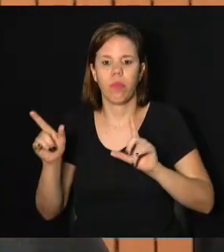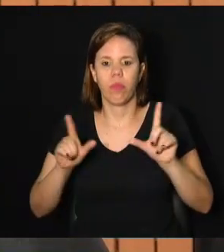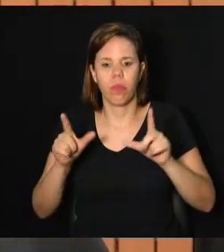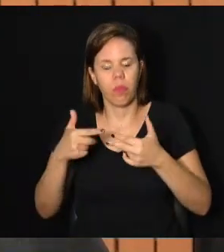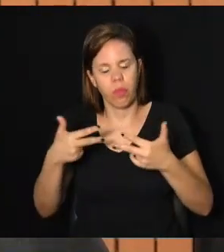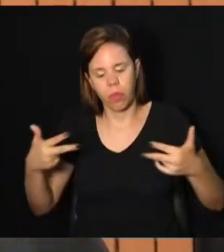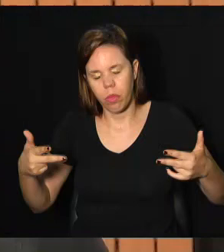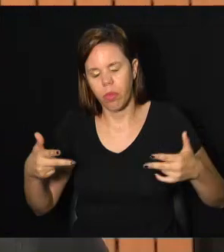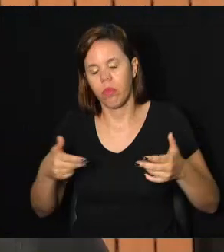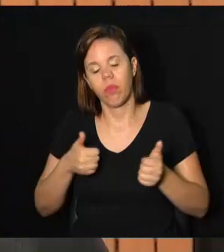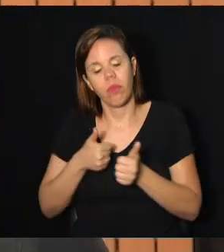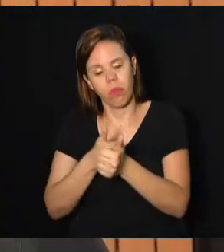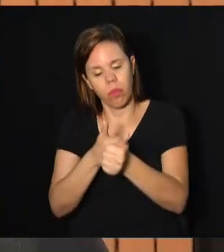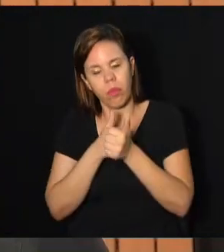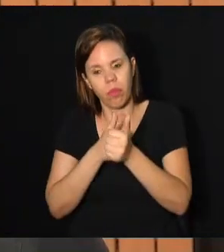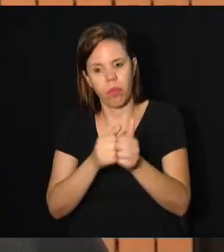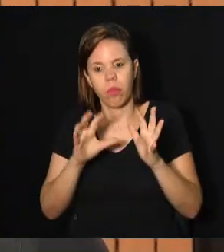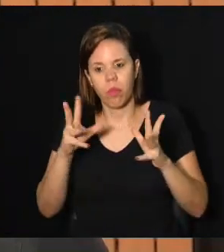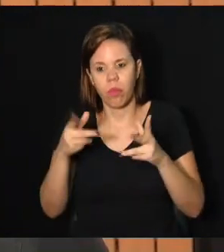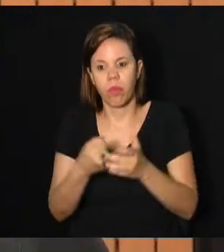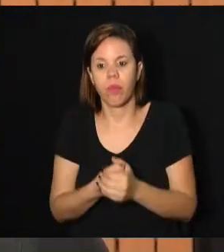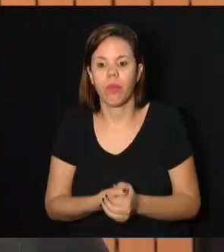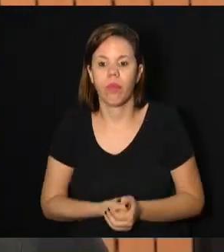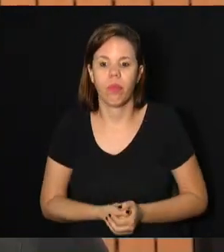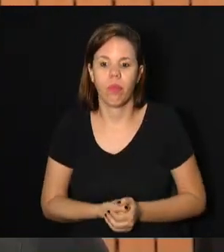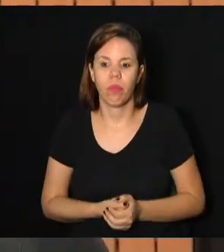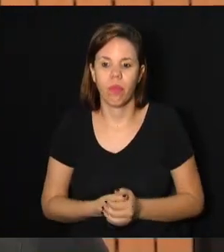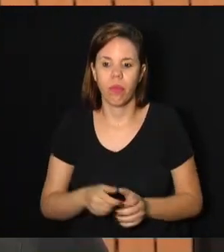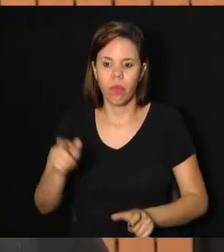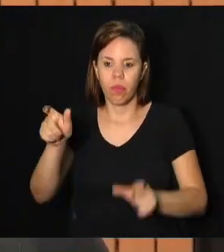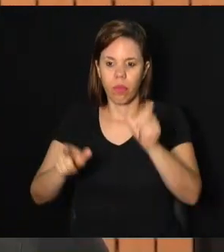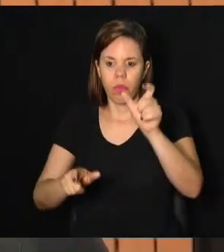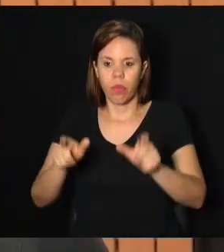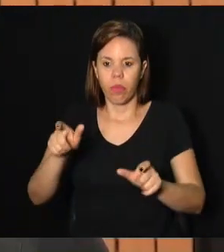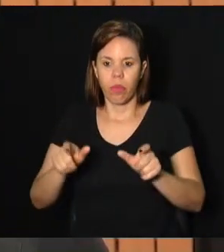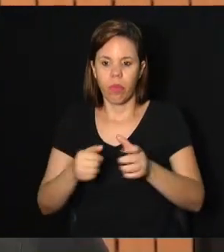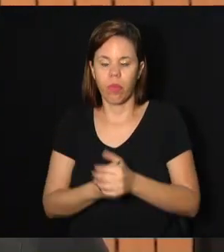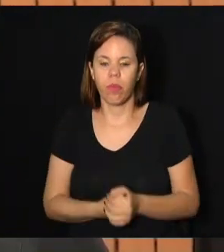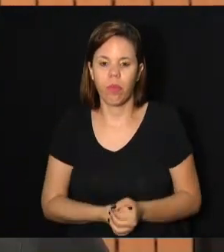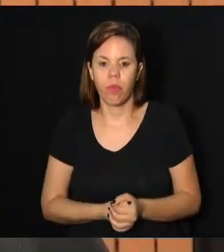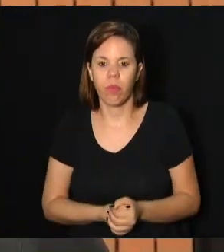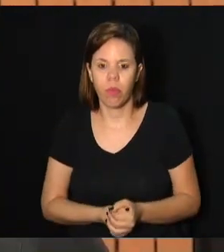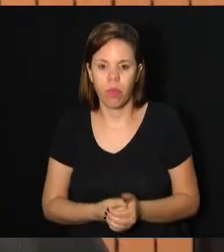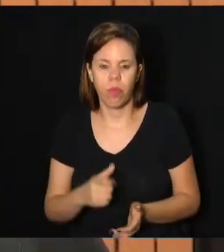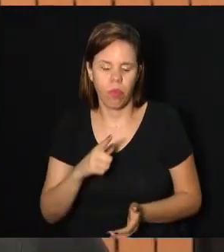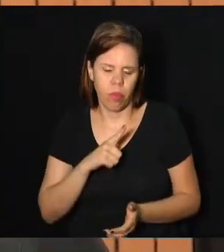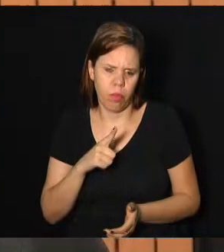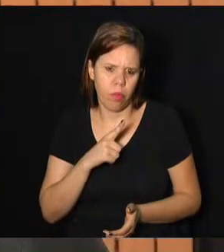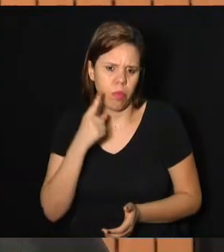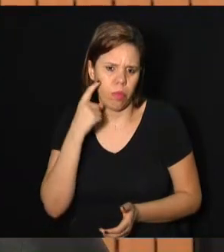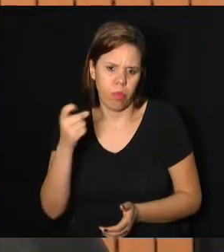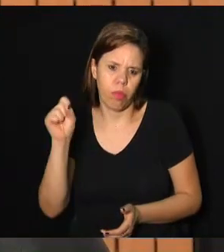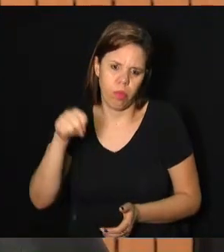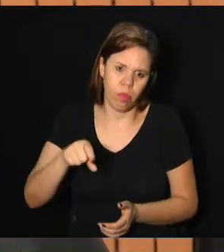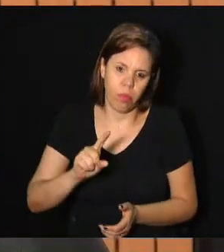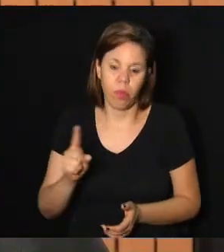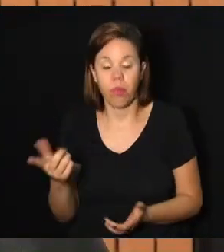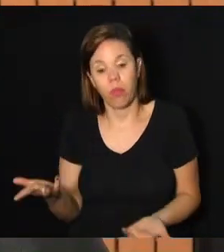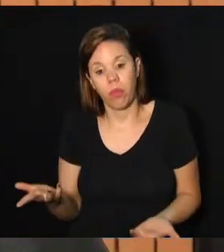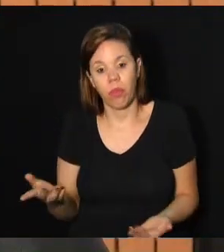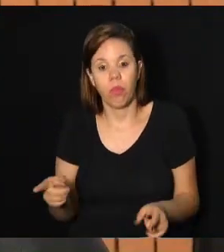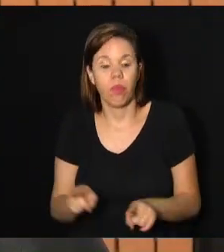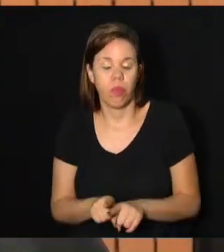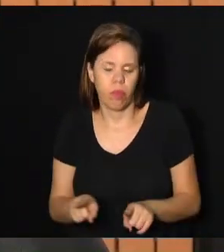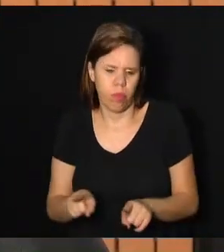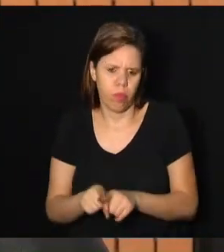e o acompanhamento de todas as pessoas que tem interesse ou não. Além de ser